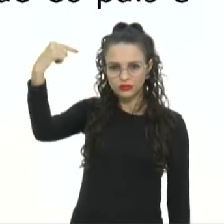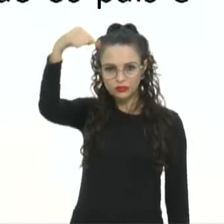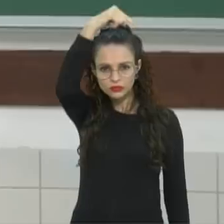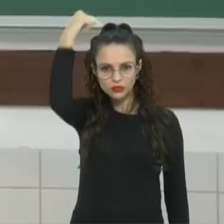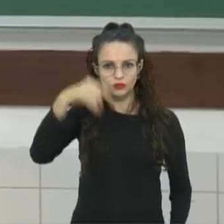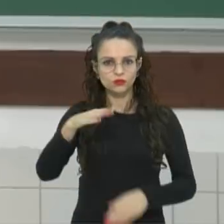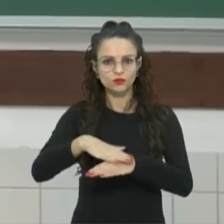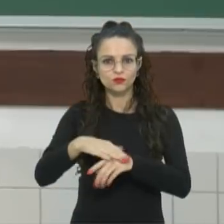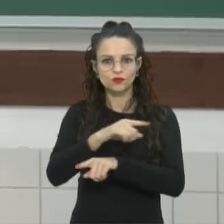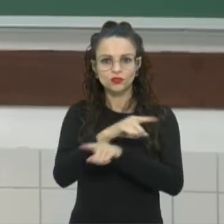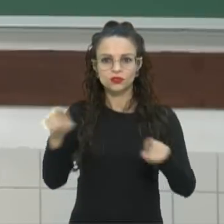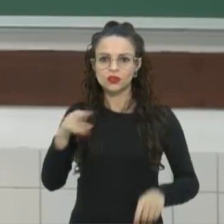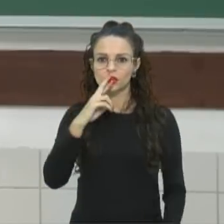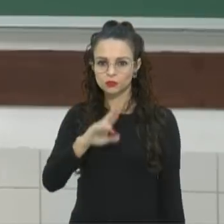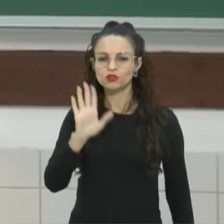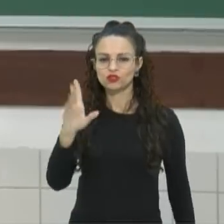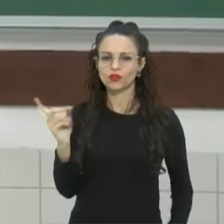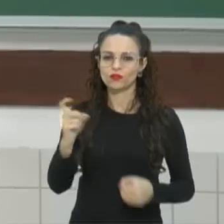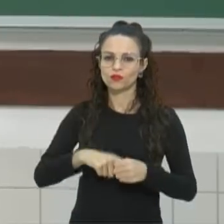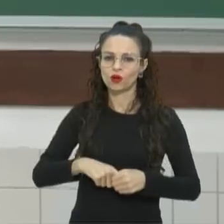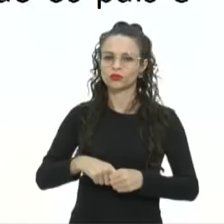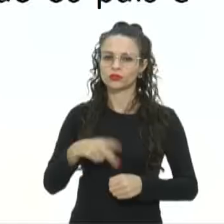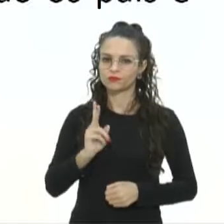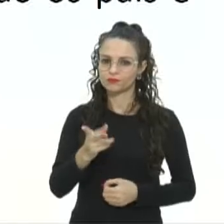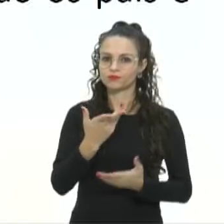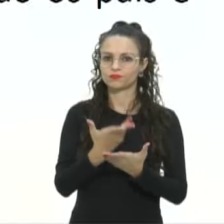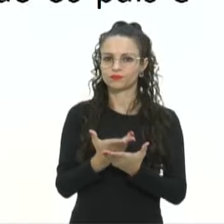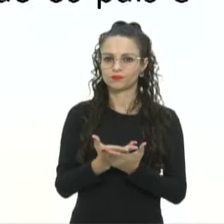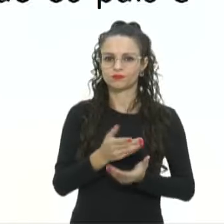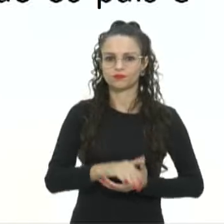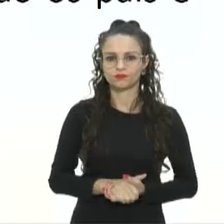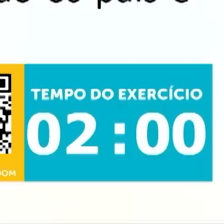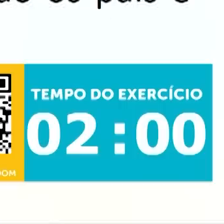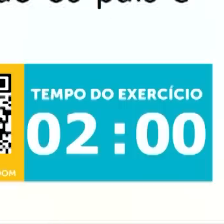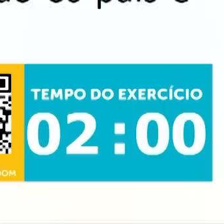deixar o tempo para você responder, em seguida voltamos com a aula.